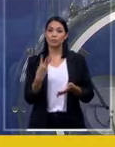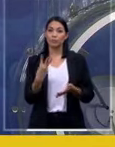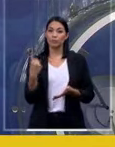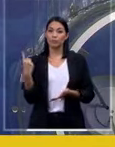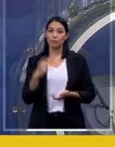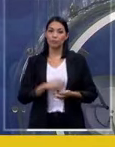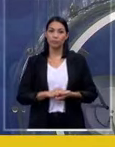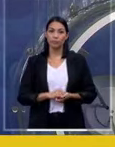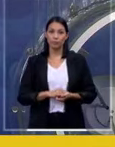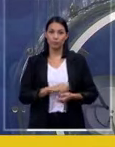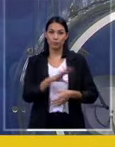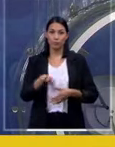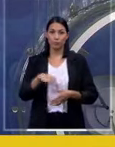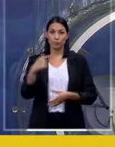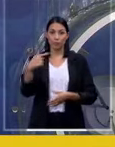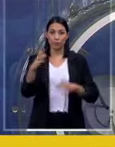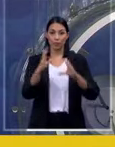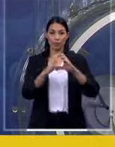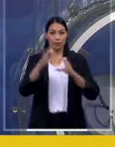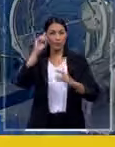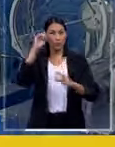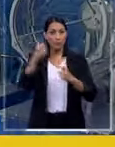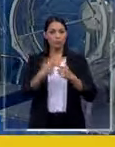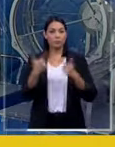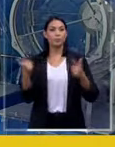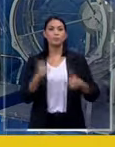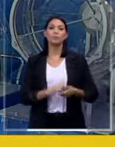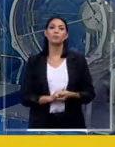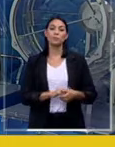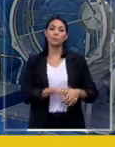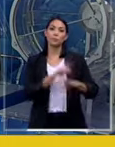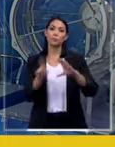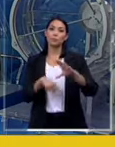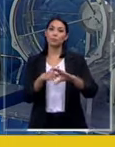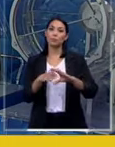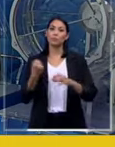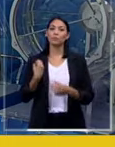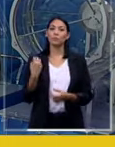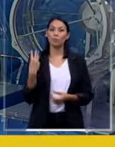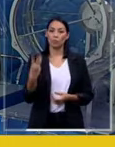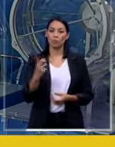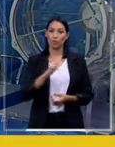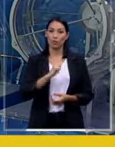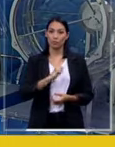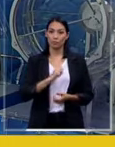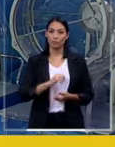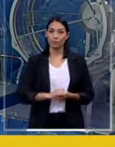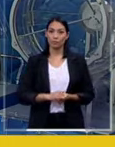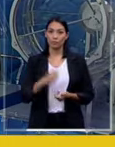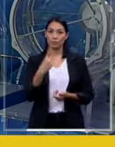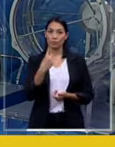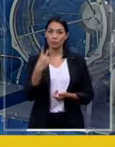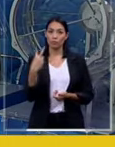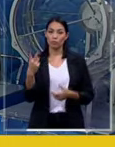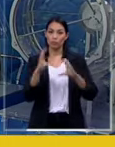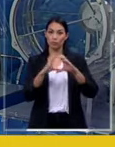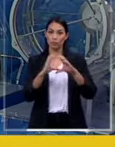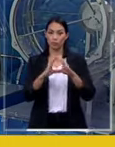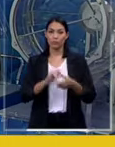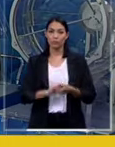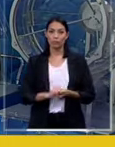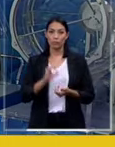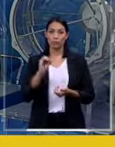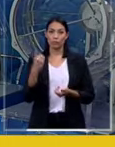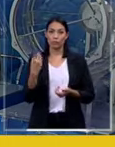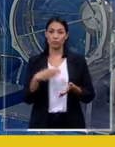31 para o sorteio das 7 dezenas do dia de sorte. E o globo de número 3 tem 12 suportes, tem 12 bolas numeradas